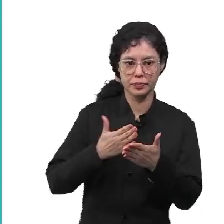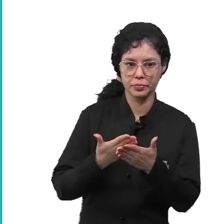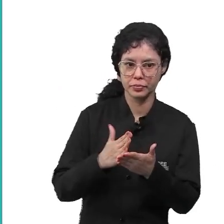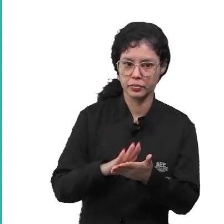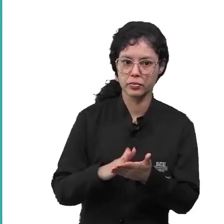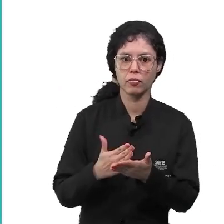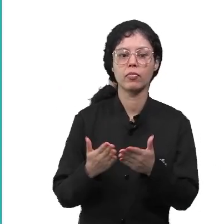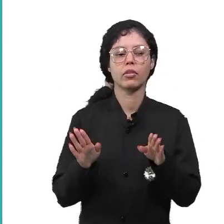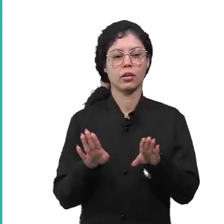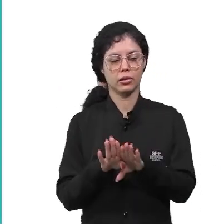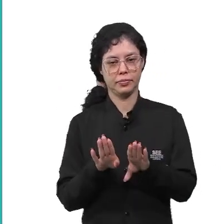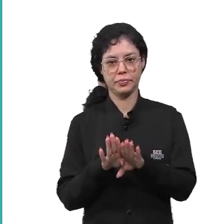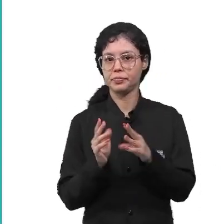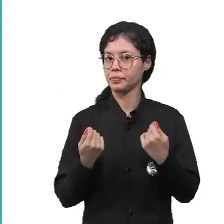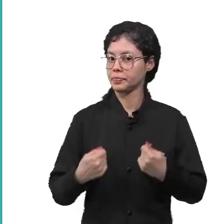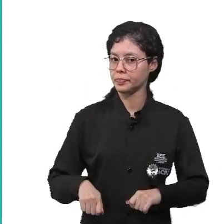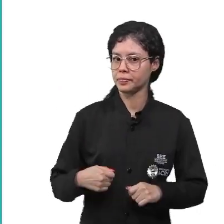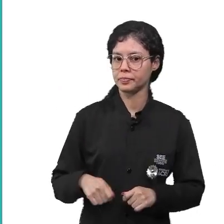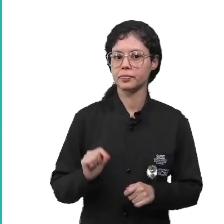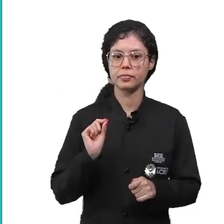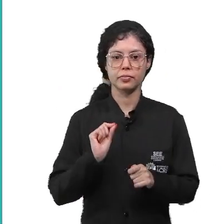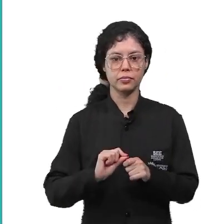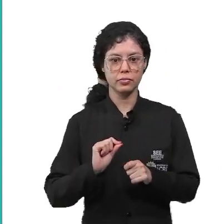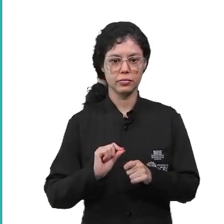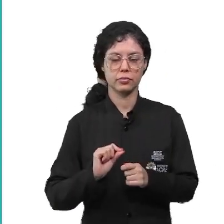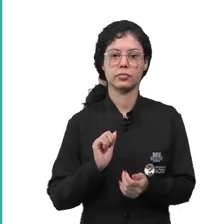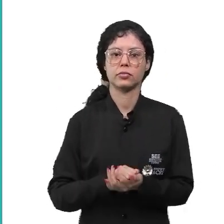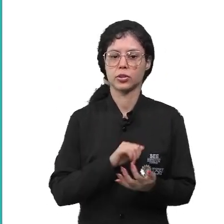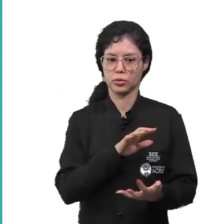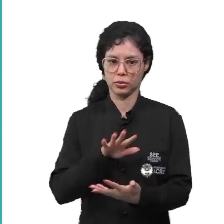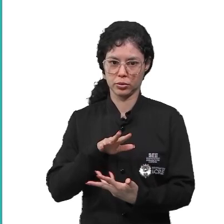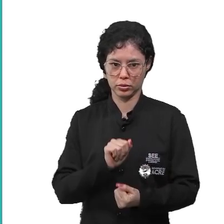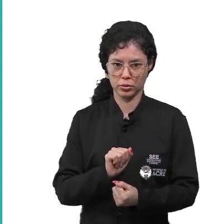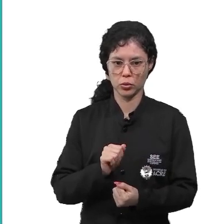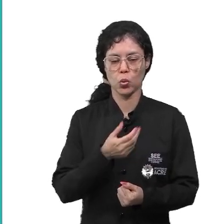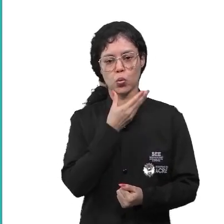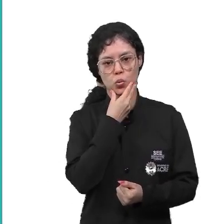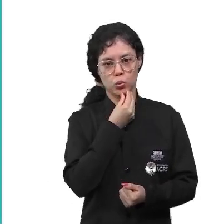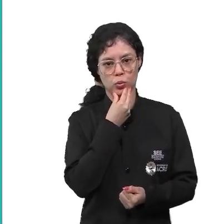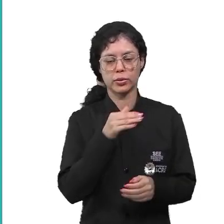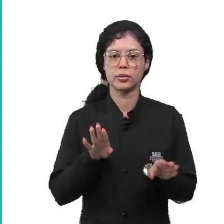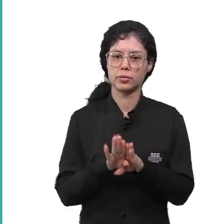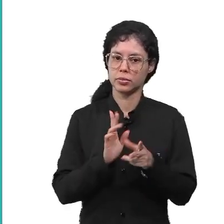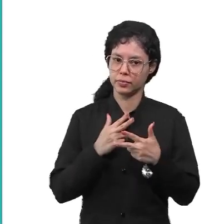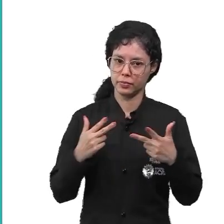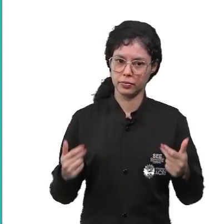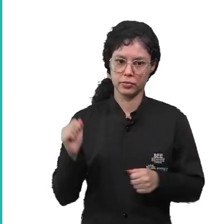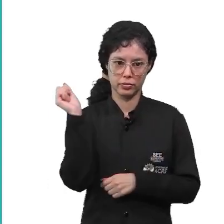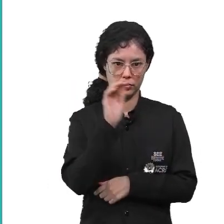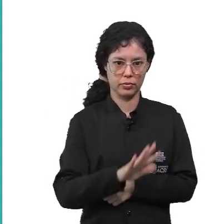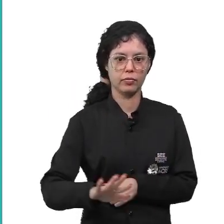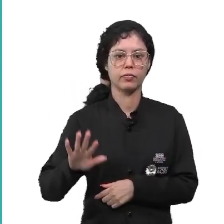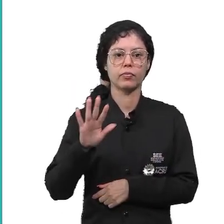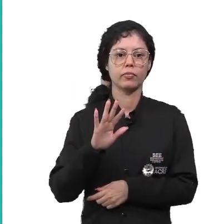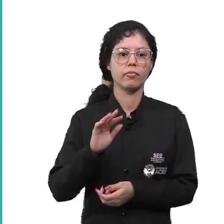interpretação, porque precisa fazer uma interpretação do mundo, do homem e das coisas em geral;